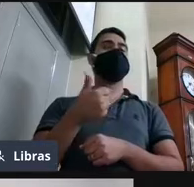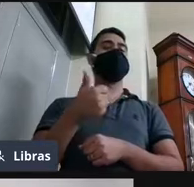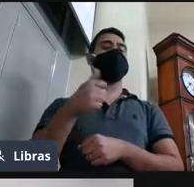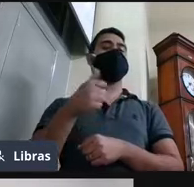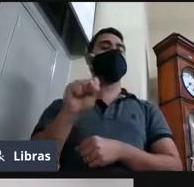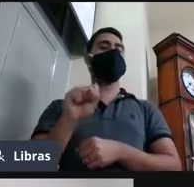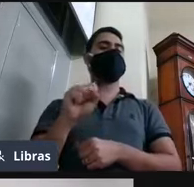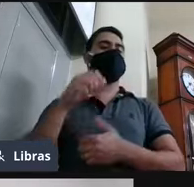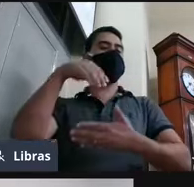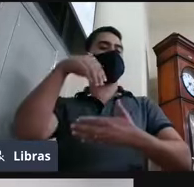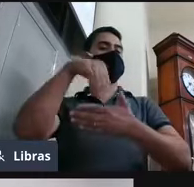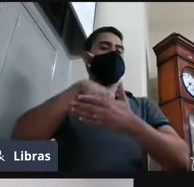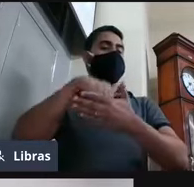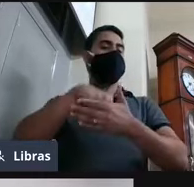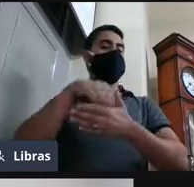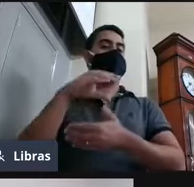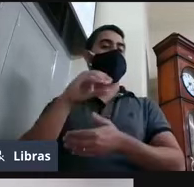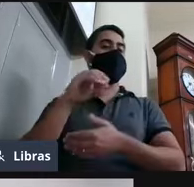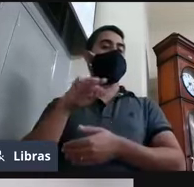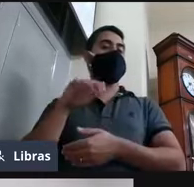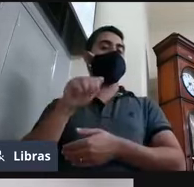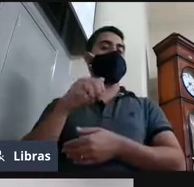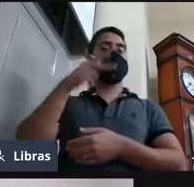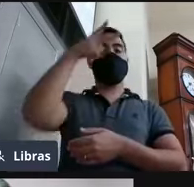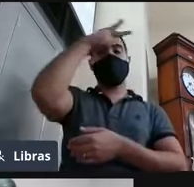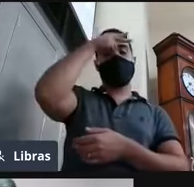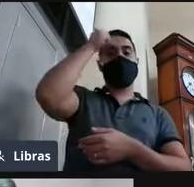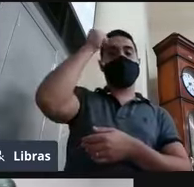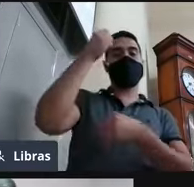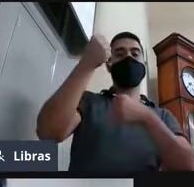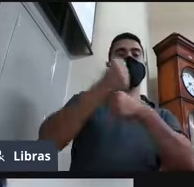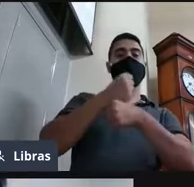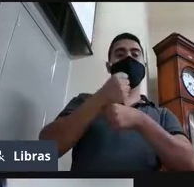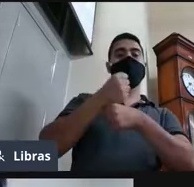2018, nós votamos as contas do prefeito do ano